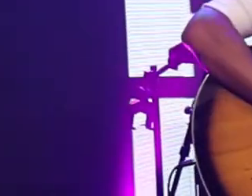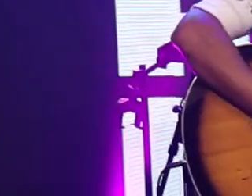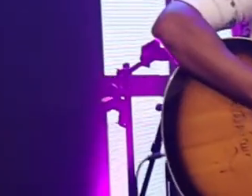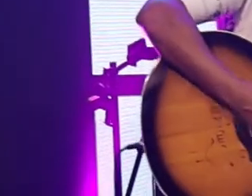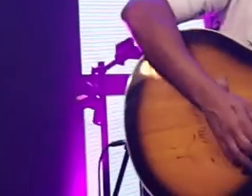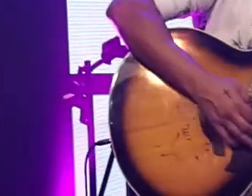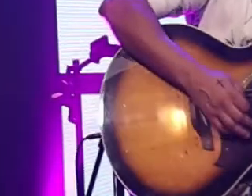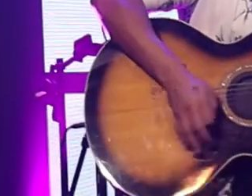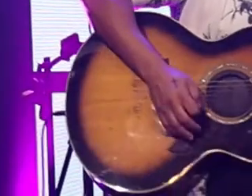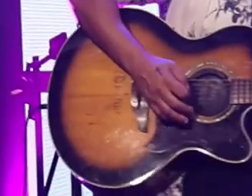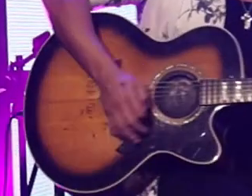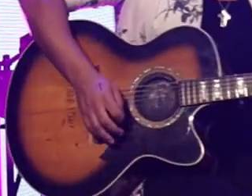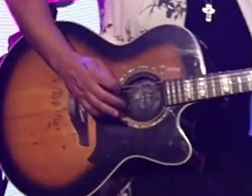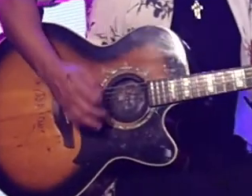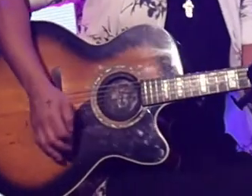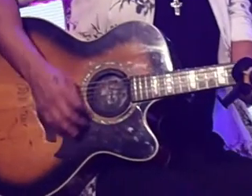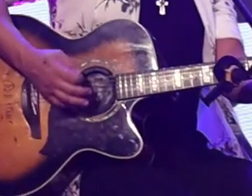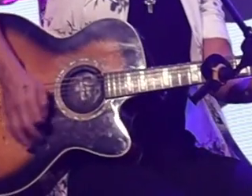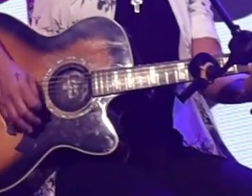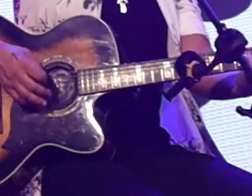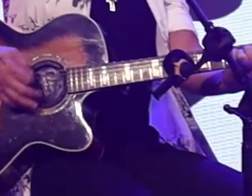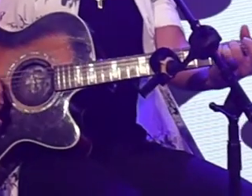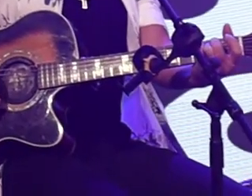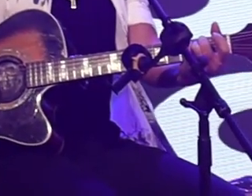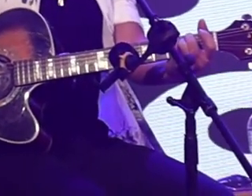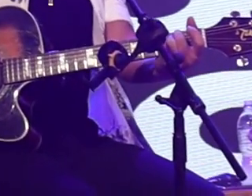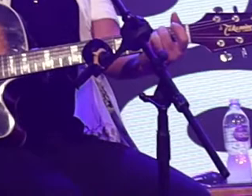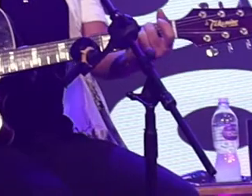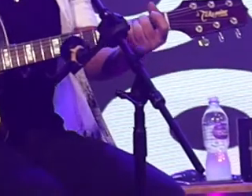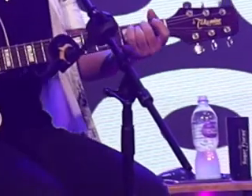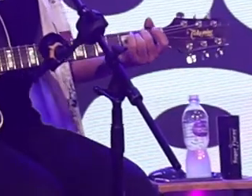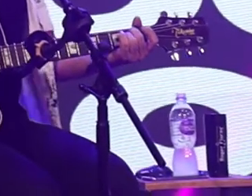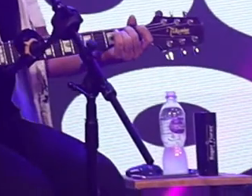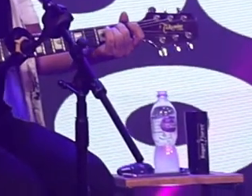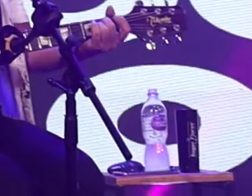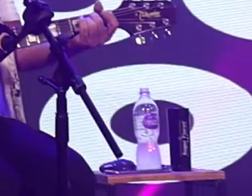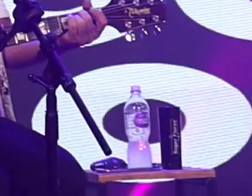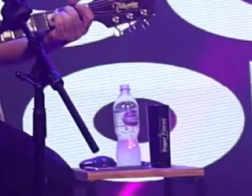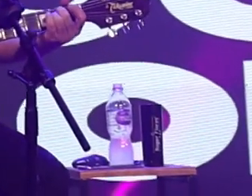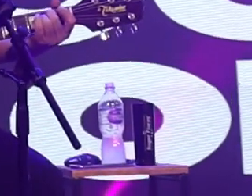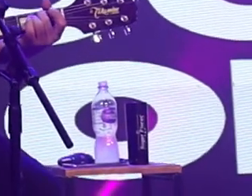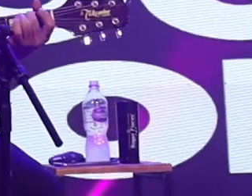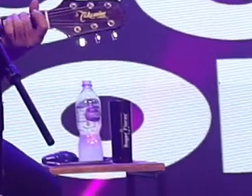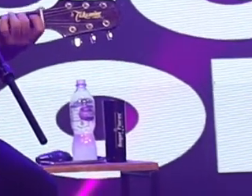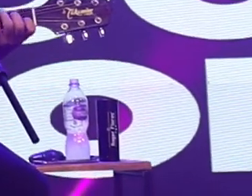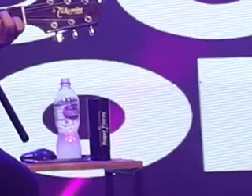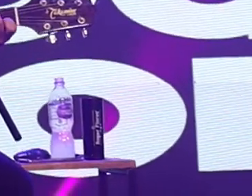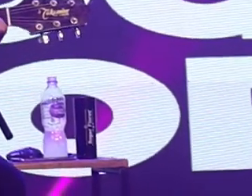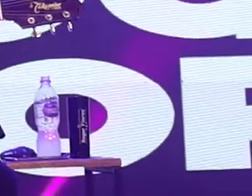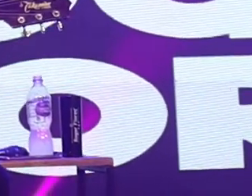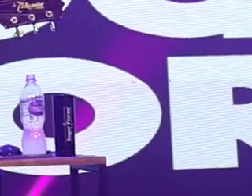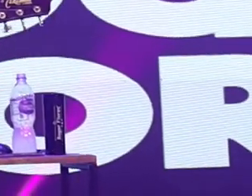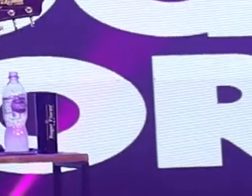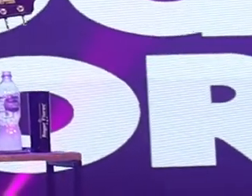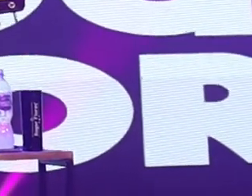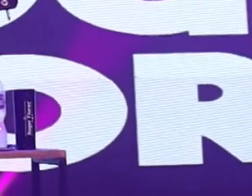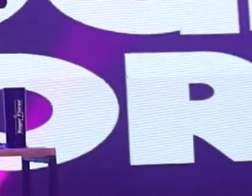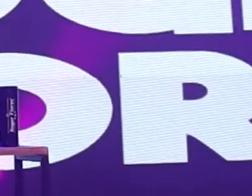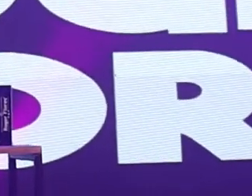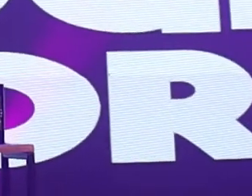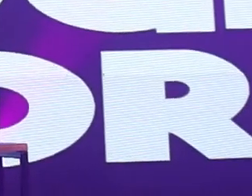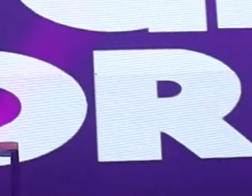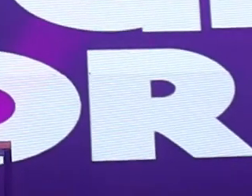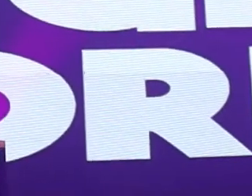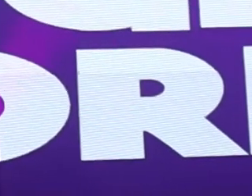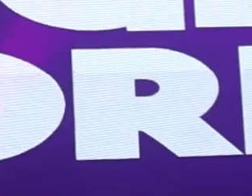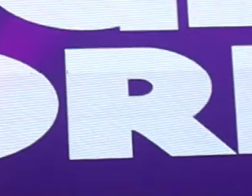eu entro no seu jogo. Sabe dar as cartas, sabe me ganhar. Me coloca sempre em prova